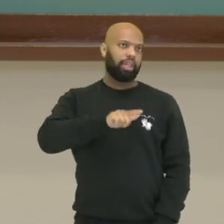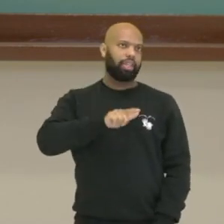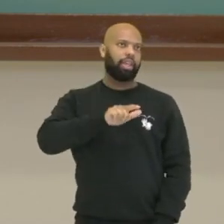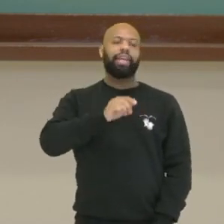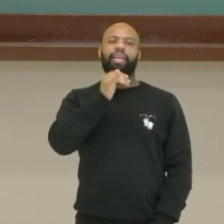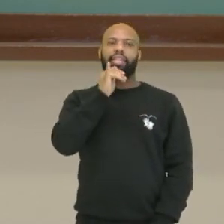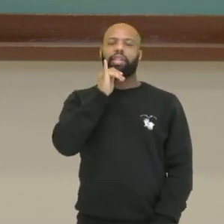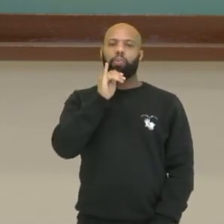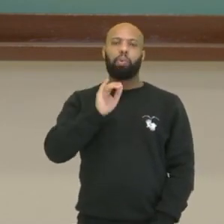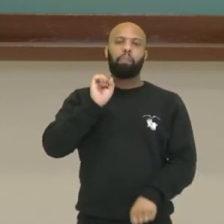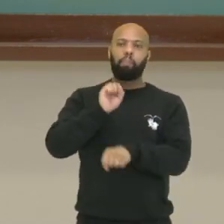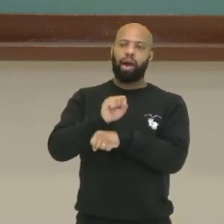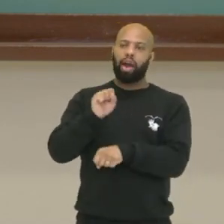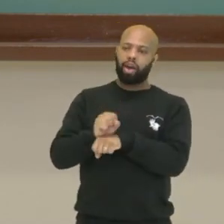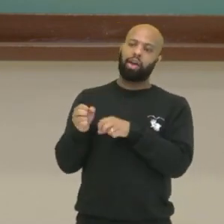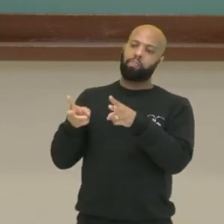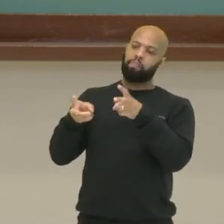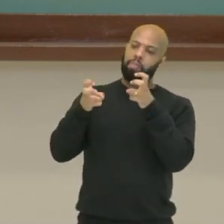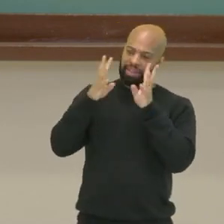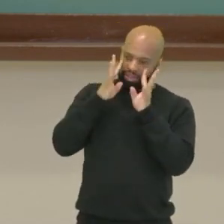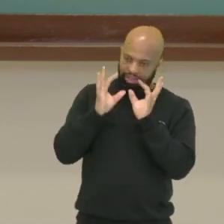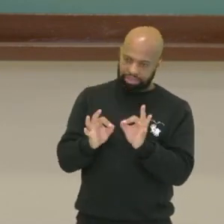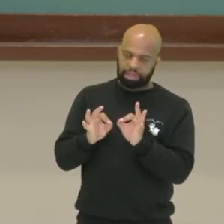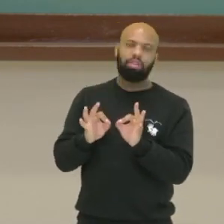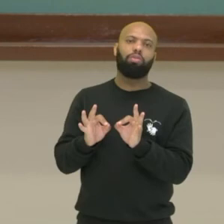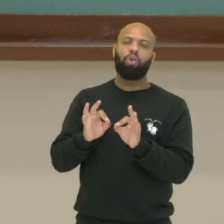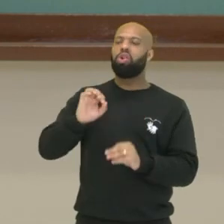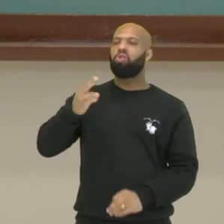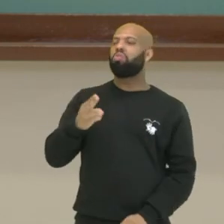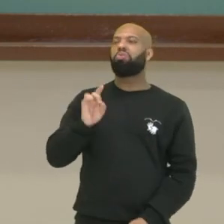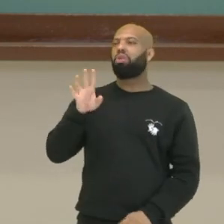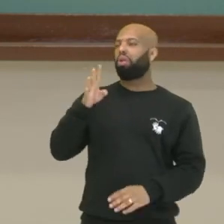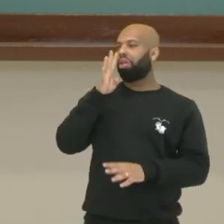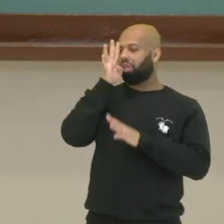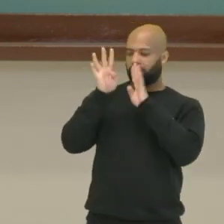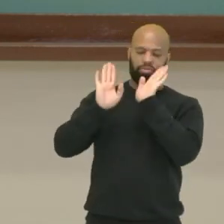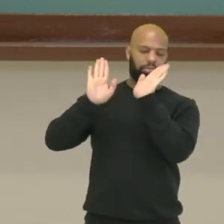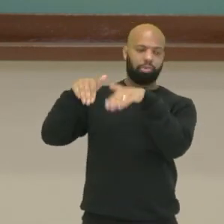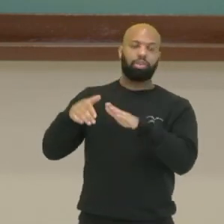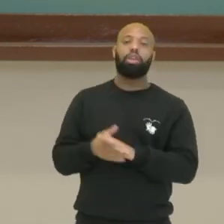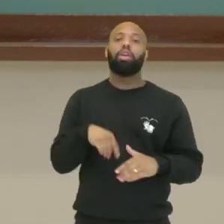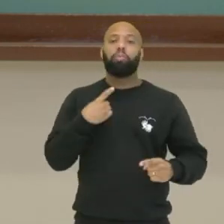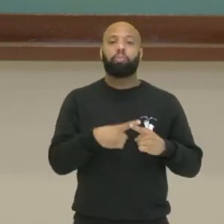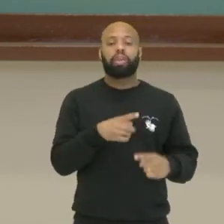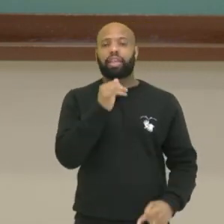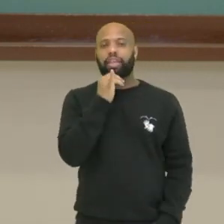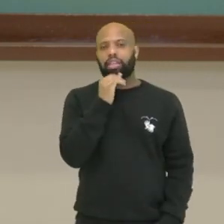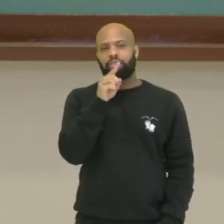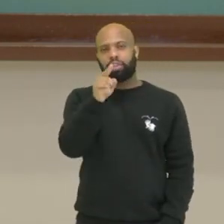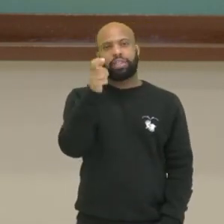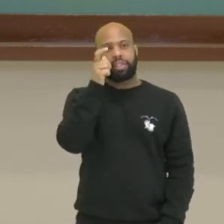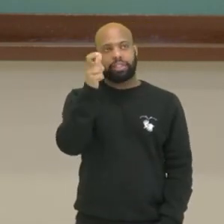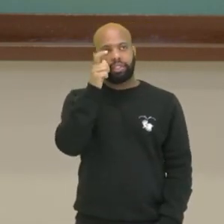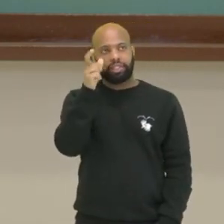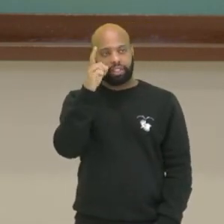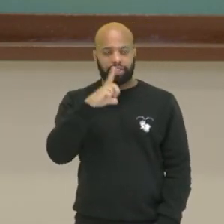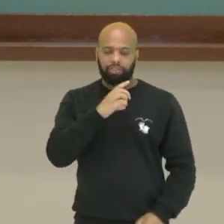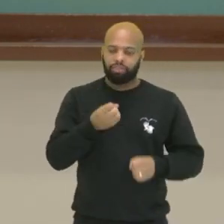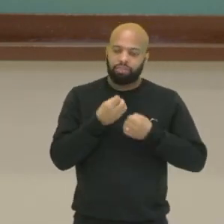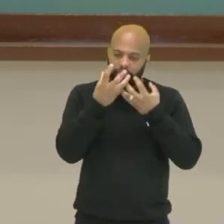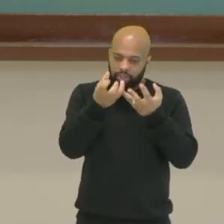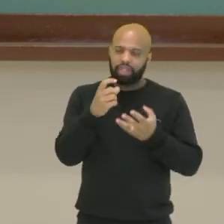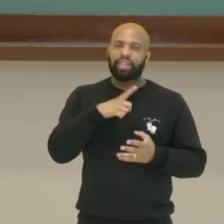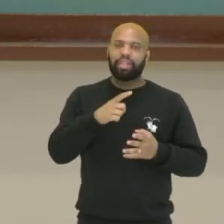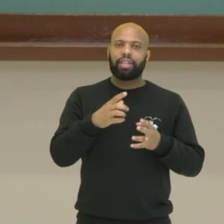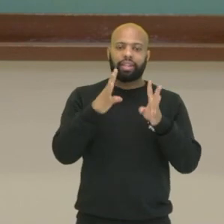no automático? Quando você está ouvindo um noticiário, assistindo um noticiário, você realmente presta atenção no que você